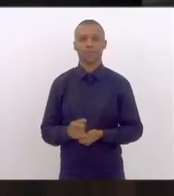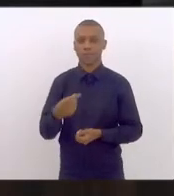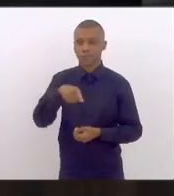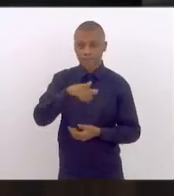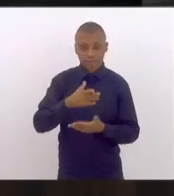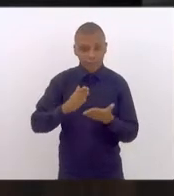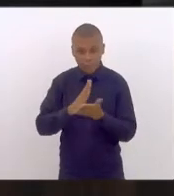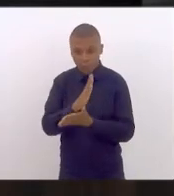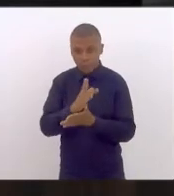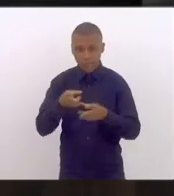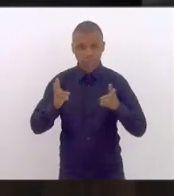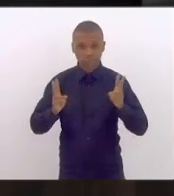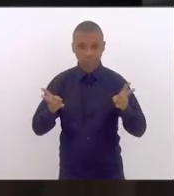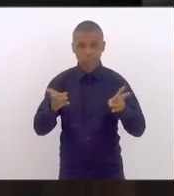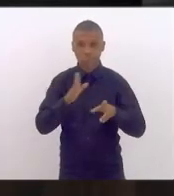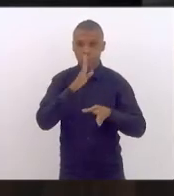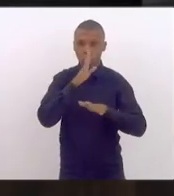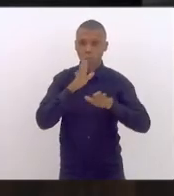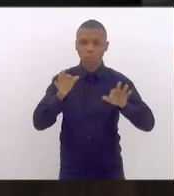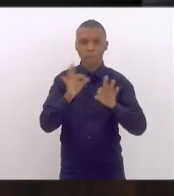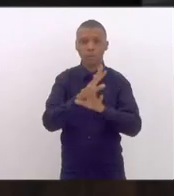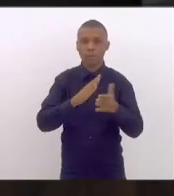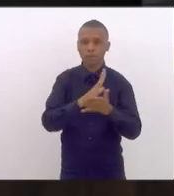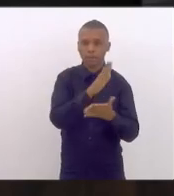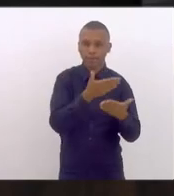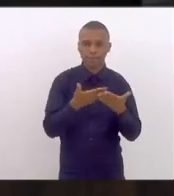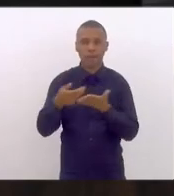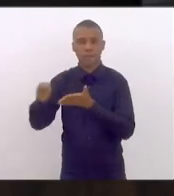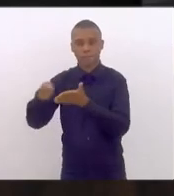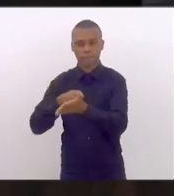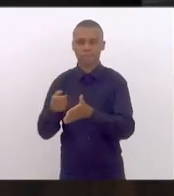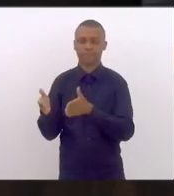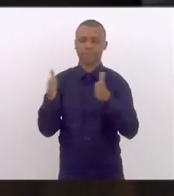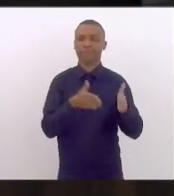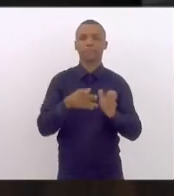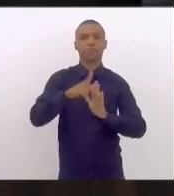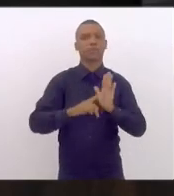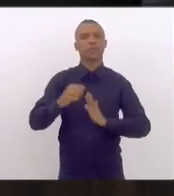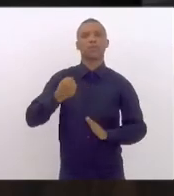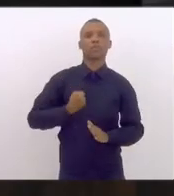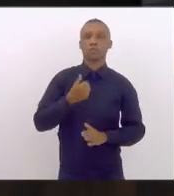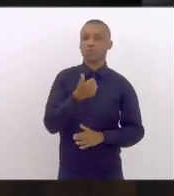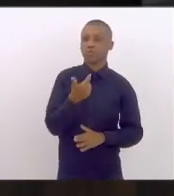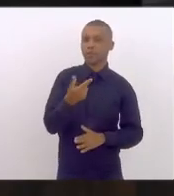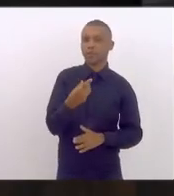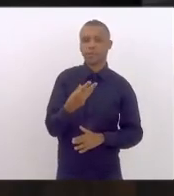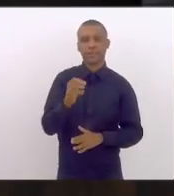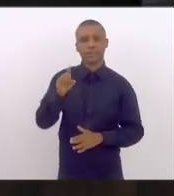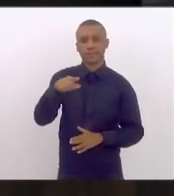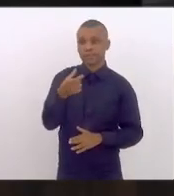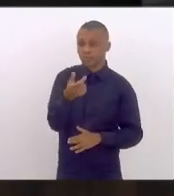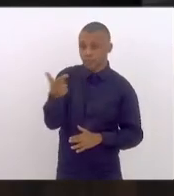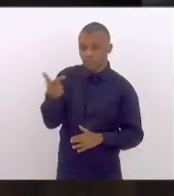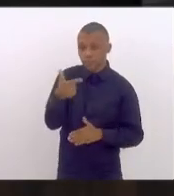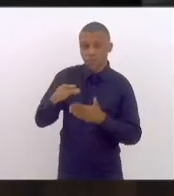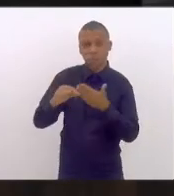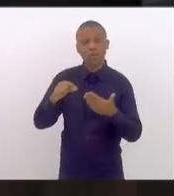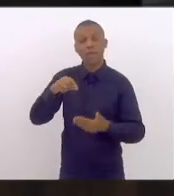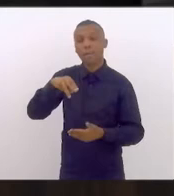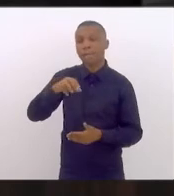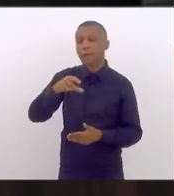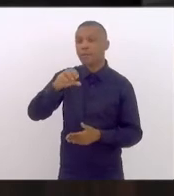aprovam permaneça Como estão aprovado vai a promulgação projeto de resolução 12:30 de 22 de autoria Deputado Márcio Pacheco